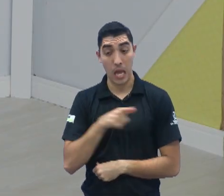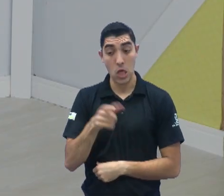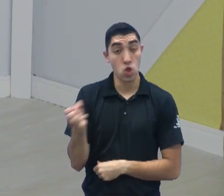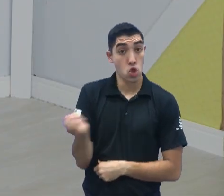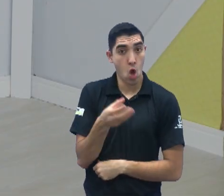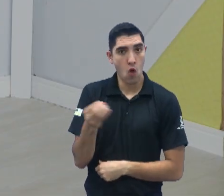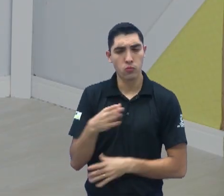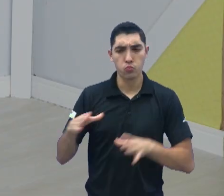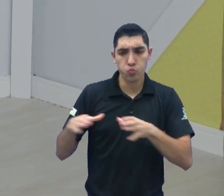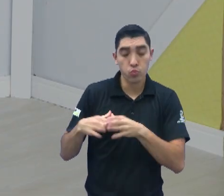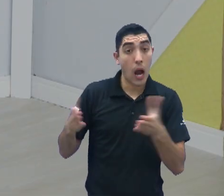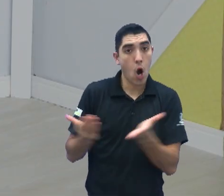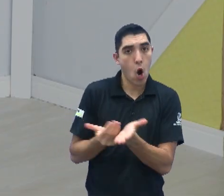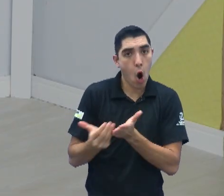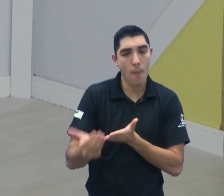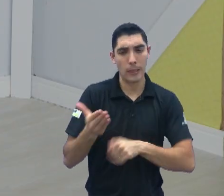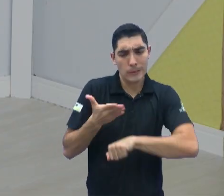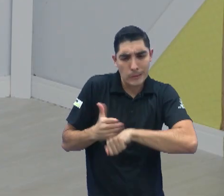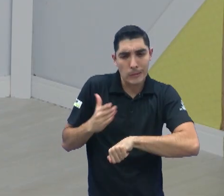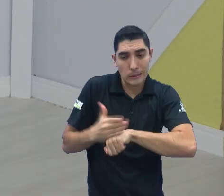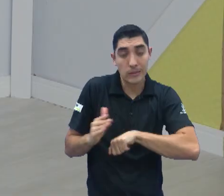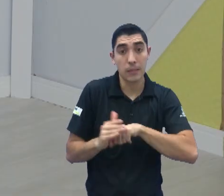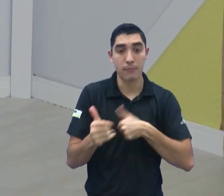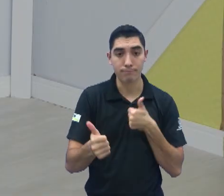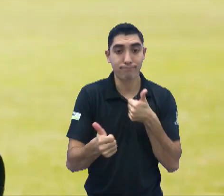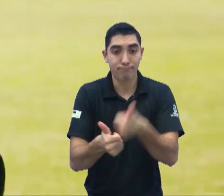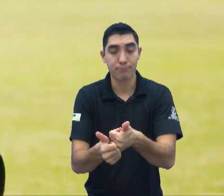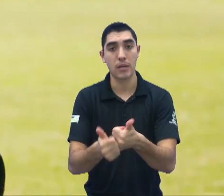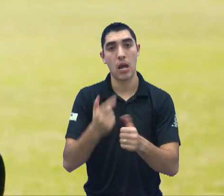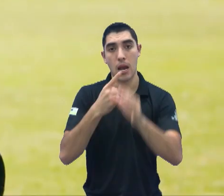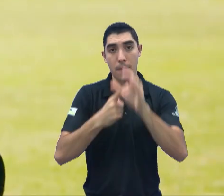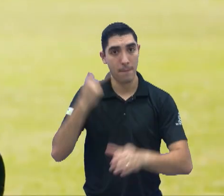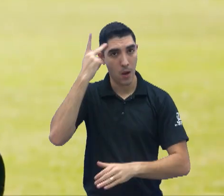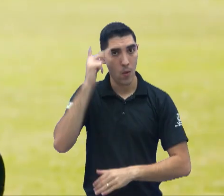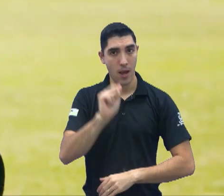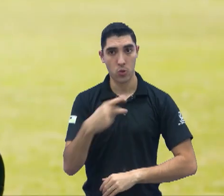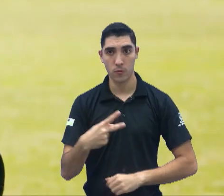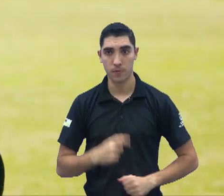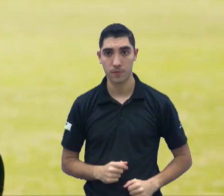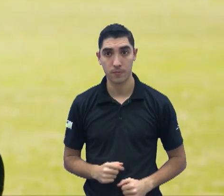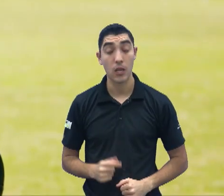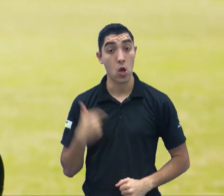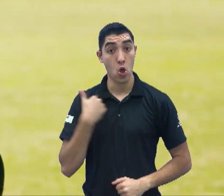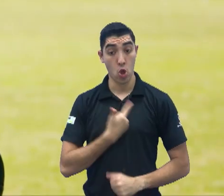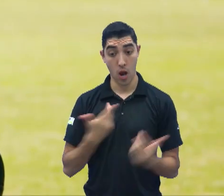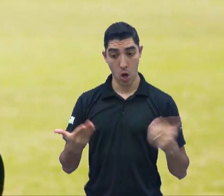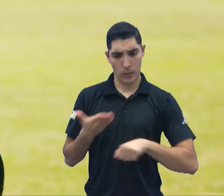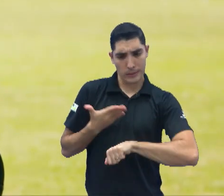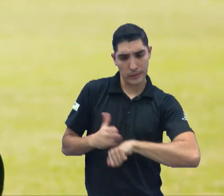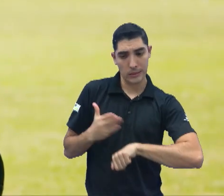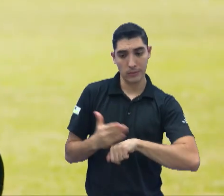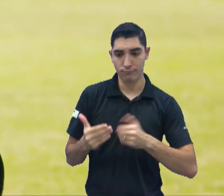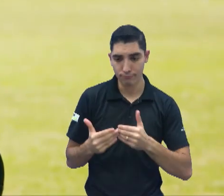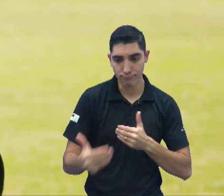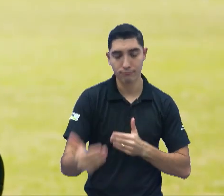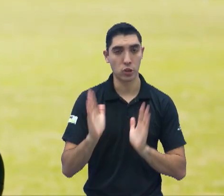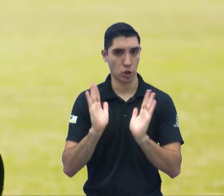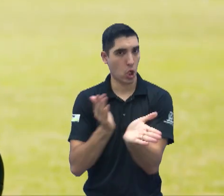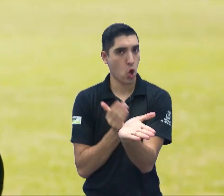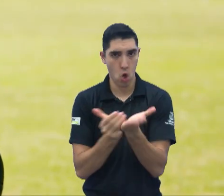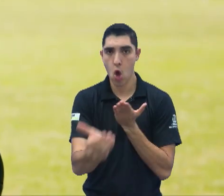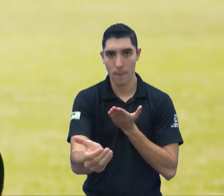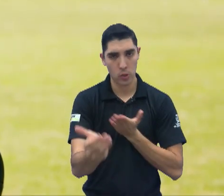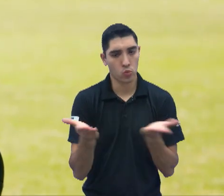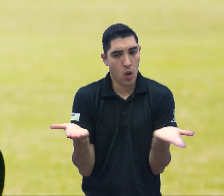para a disputa do Campeonato Paulista da Série 2 do ano que vem. A preparação para a Série 2 começa agora, na verdade, né, com toda